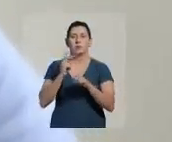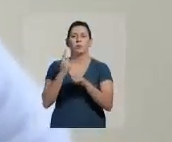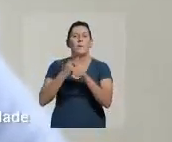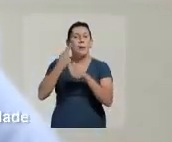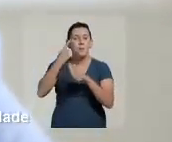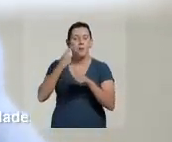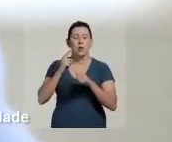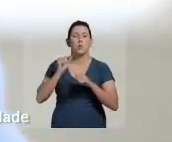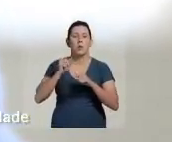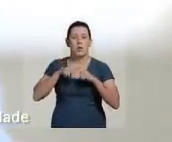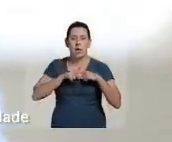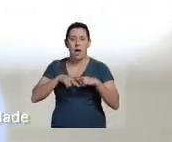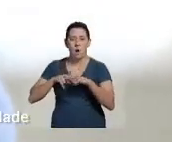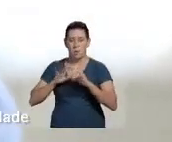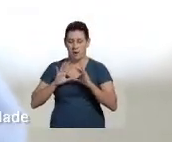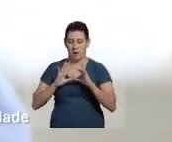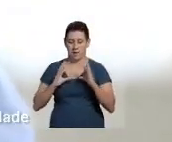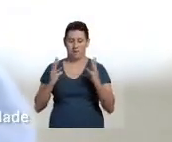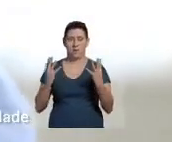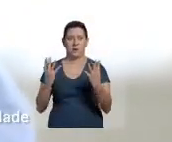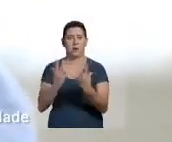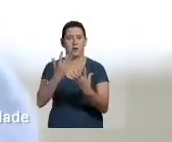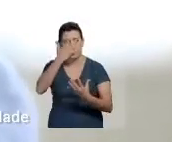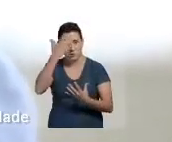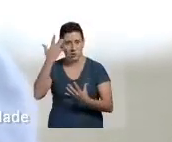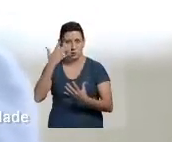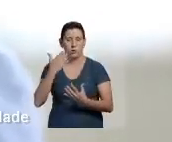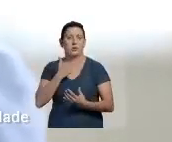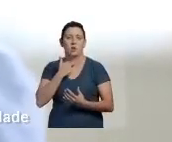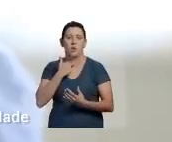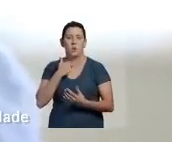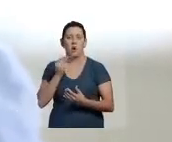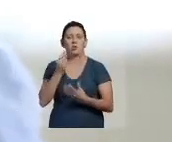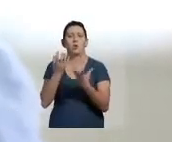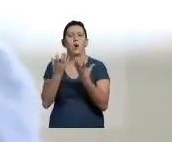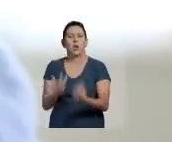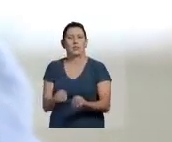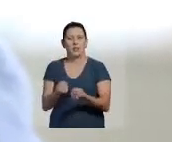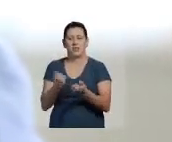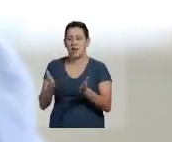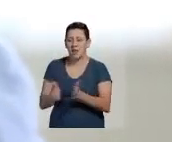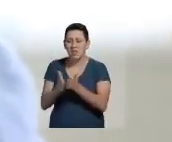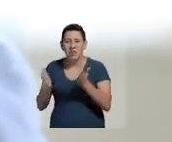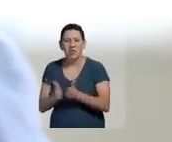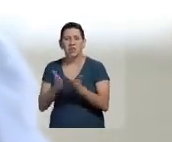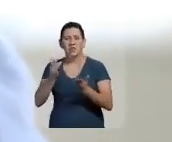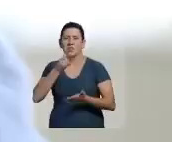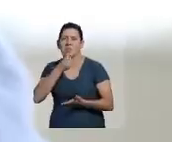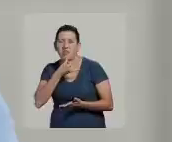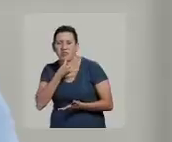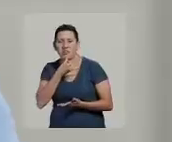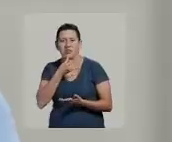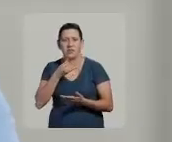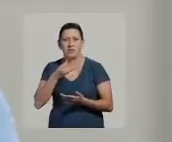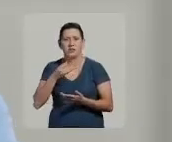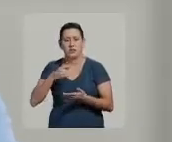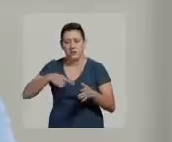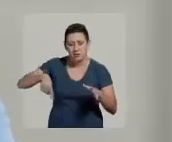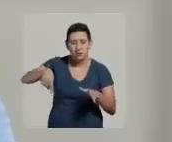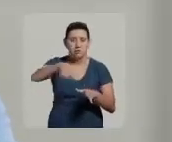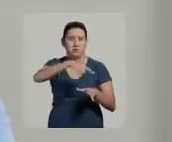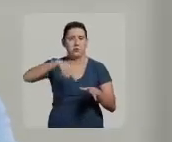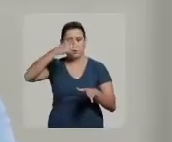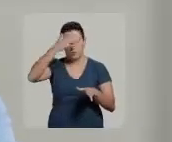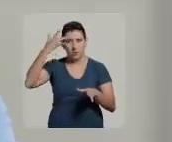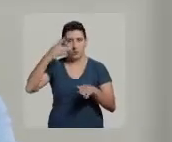dentro. Porque você não pode admitir a miséria, a tristeza, a fragilidade envolvendo qualquer coisa, ainda mais